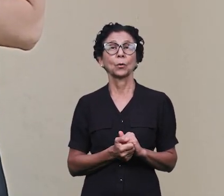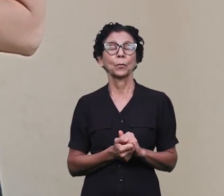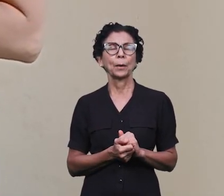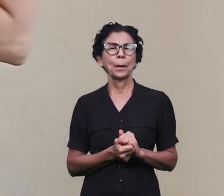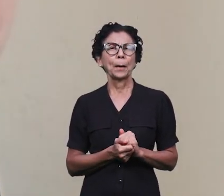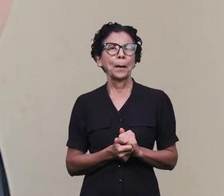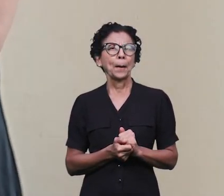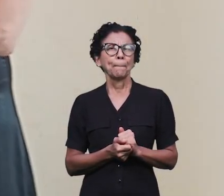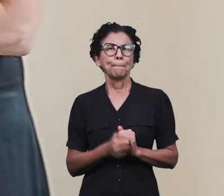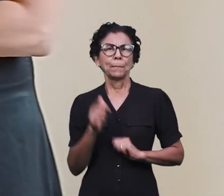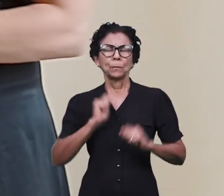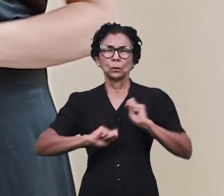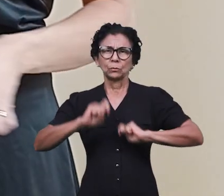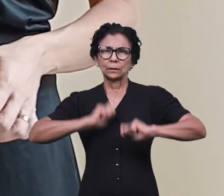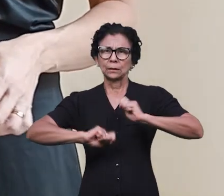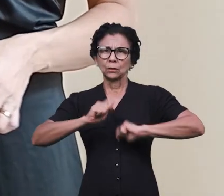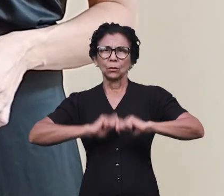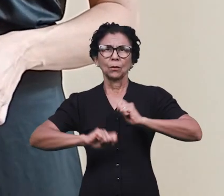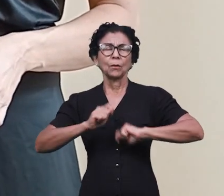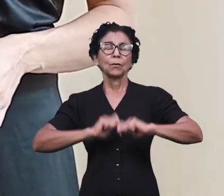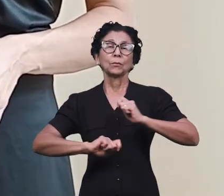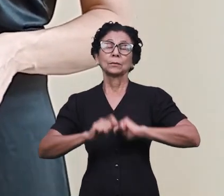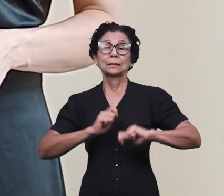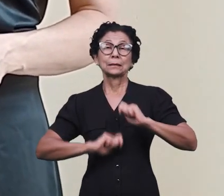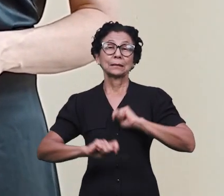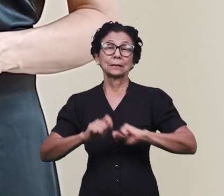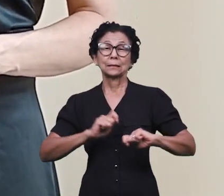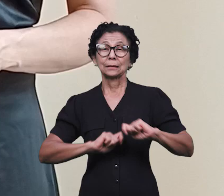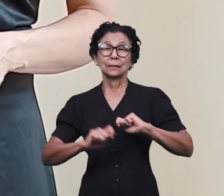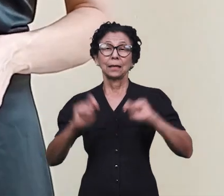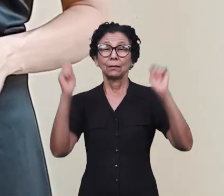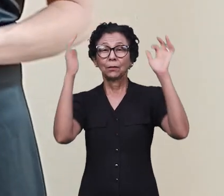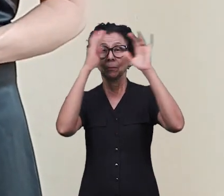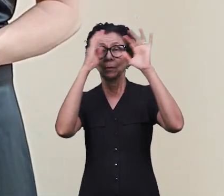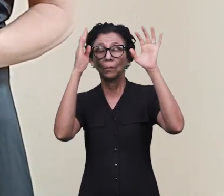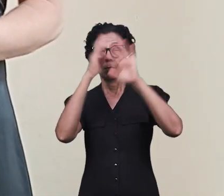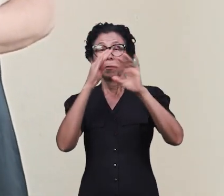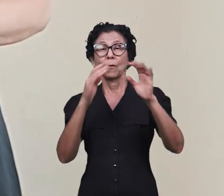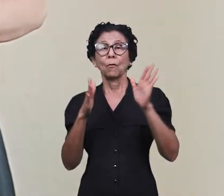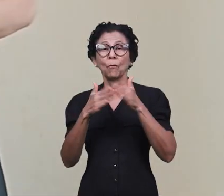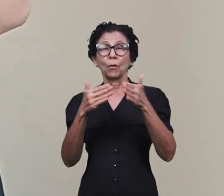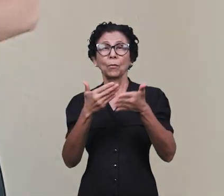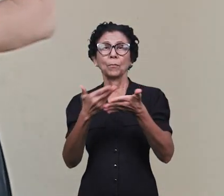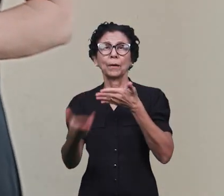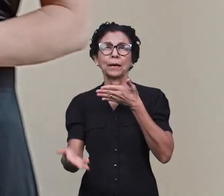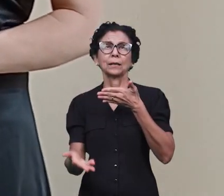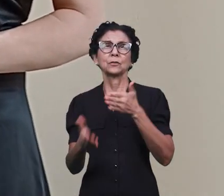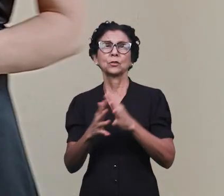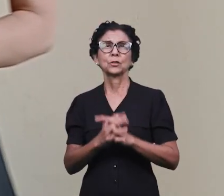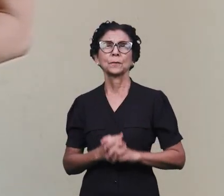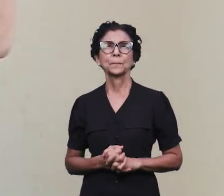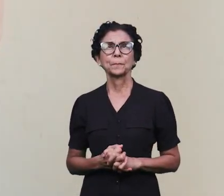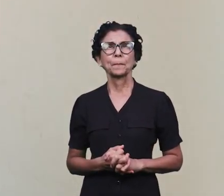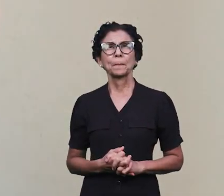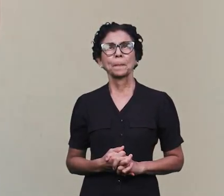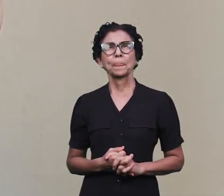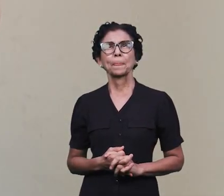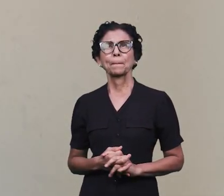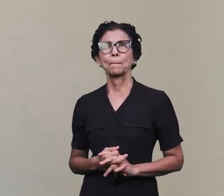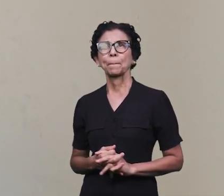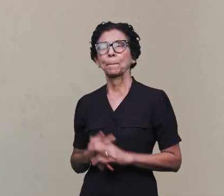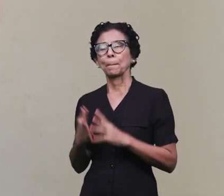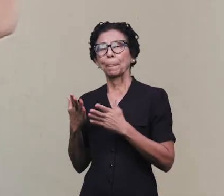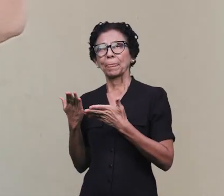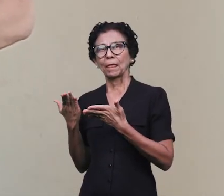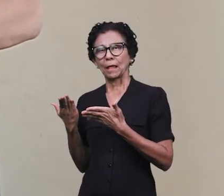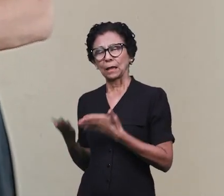necessidade, melhor. Então vamos ver aqui o que nós podemos aprender hoje. Primeiro ponto, como a Juliana